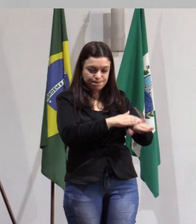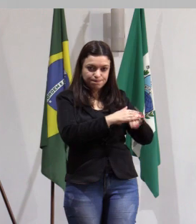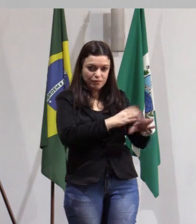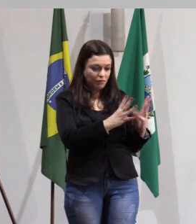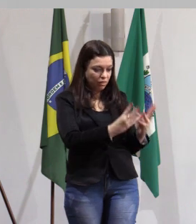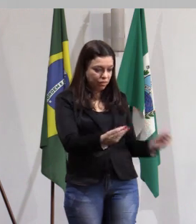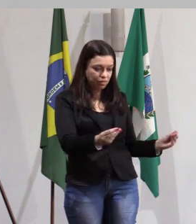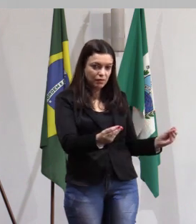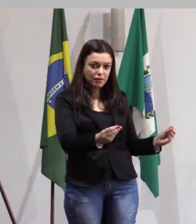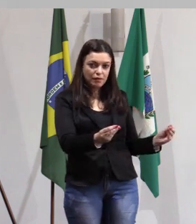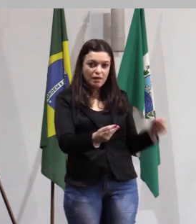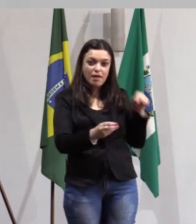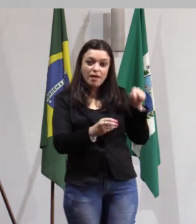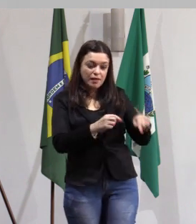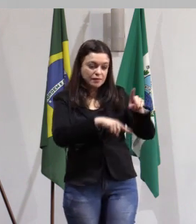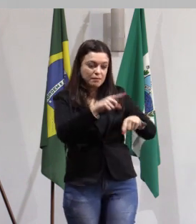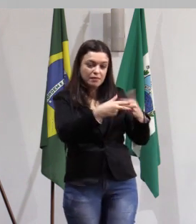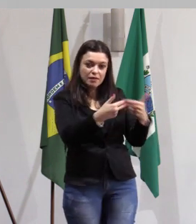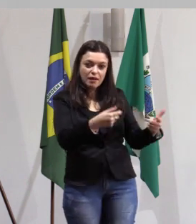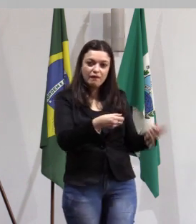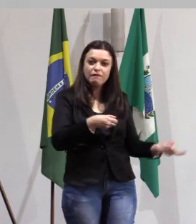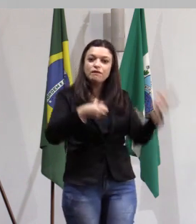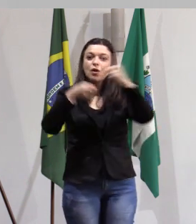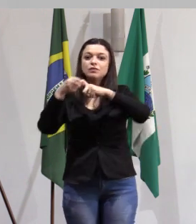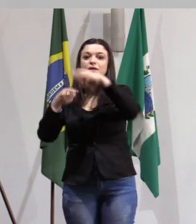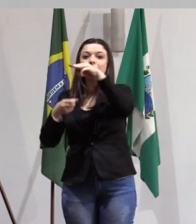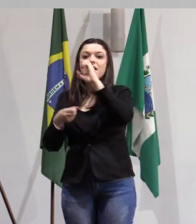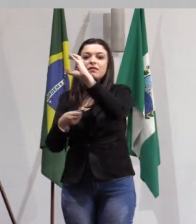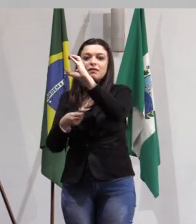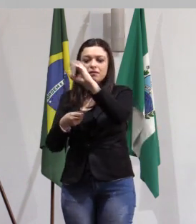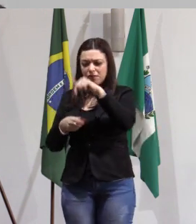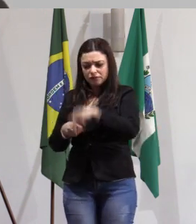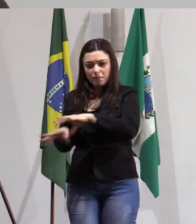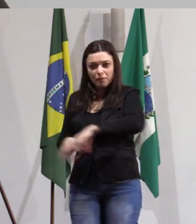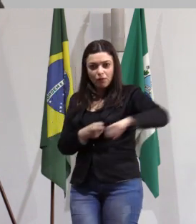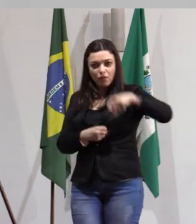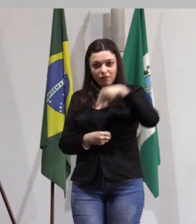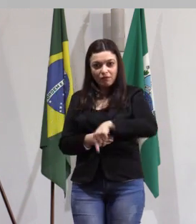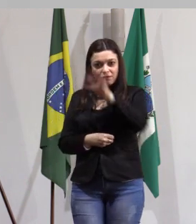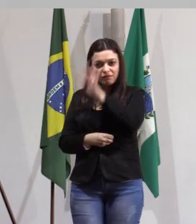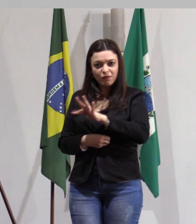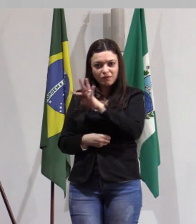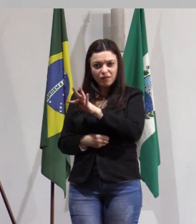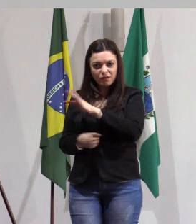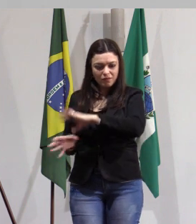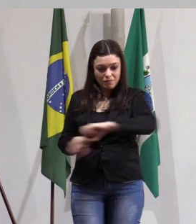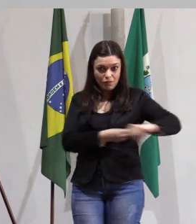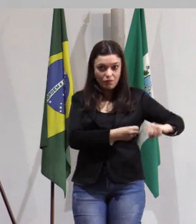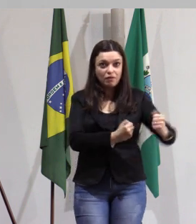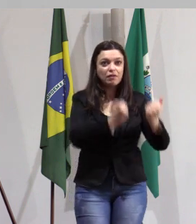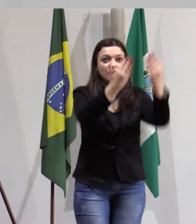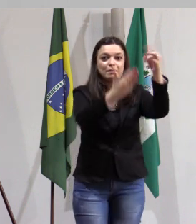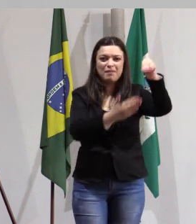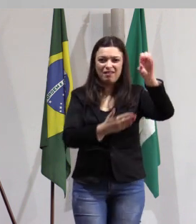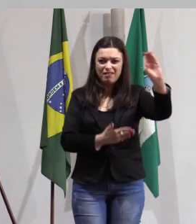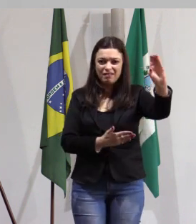retornam para o Ministério da Educação e não para as próprias instituições.